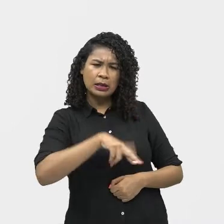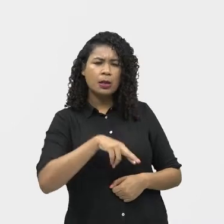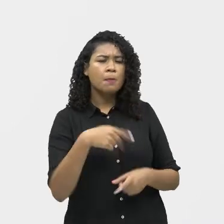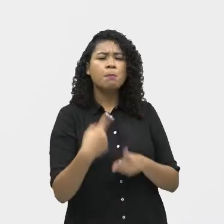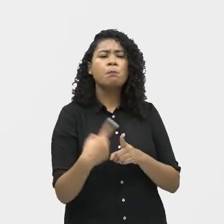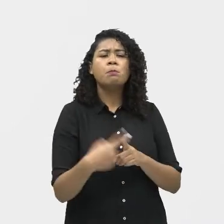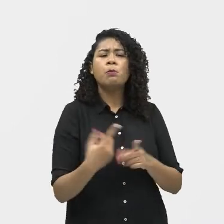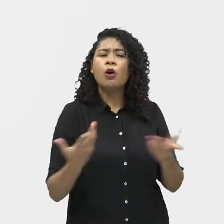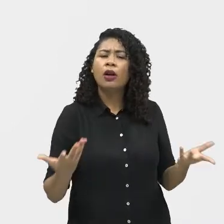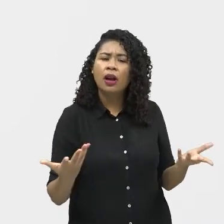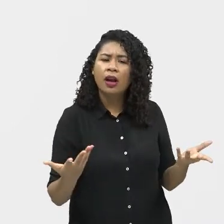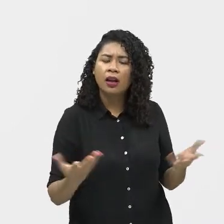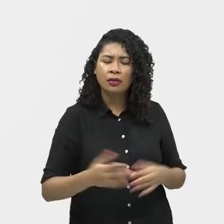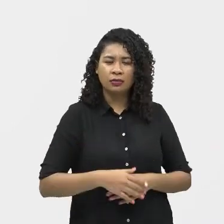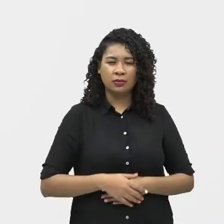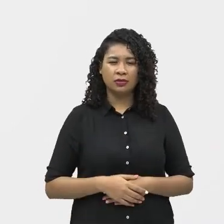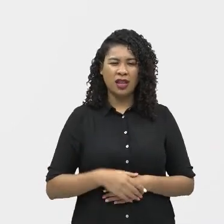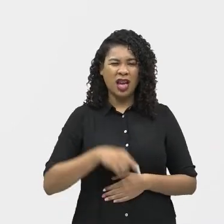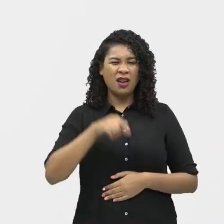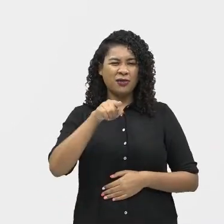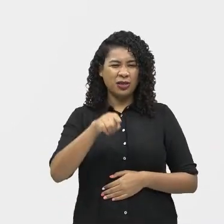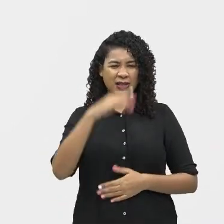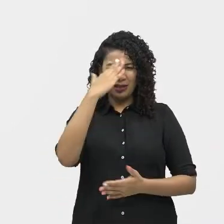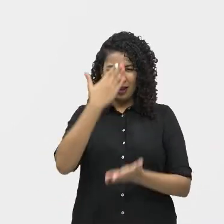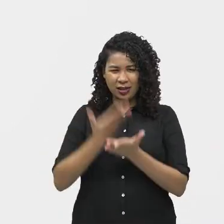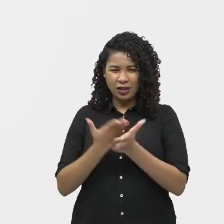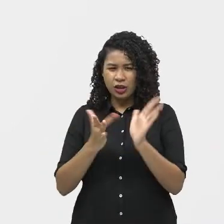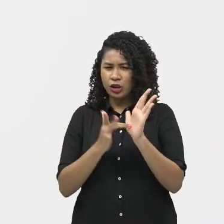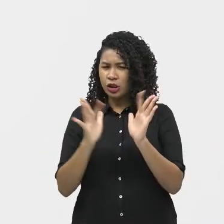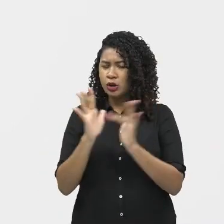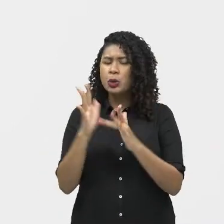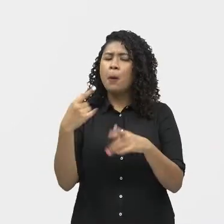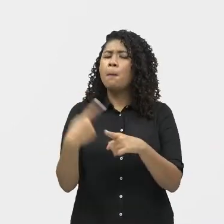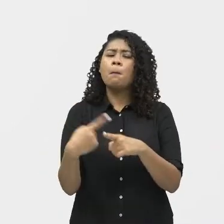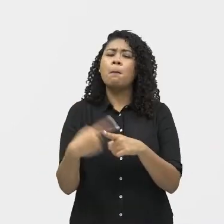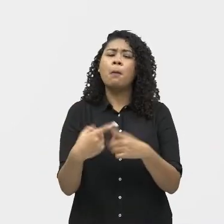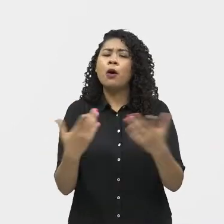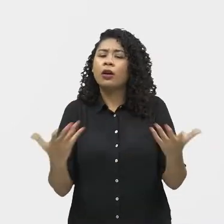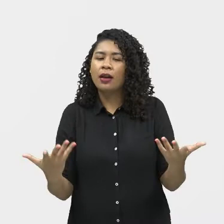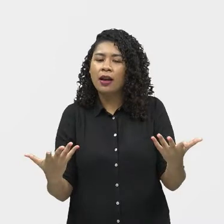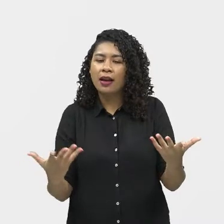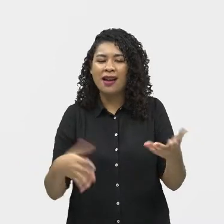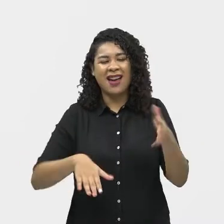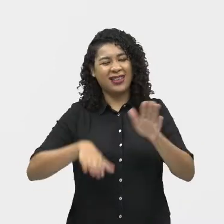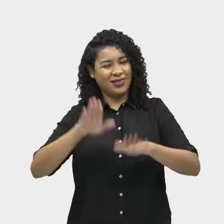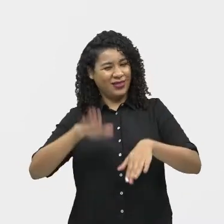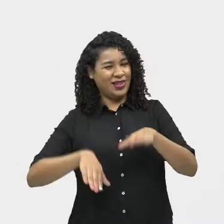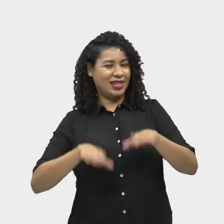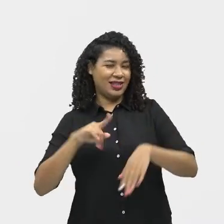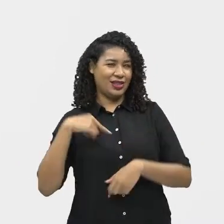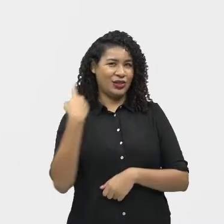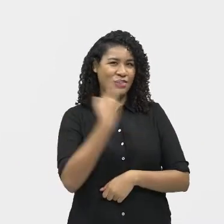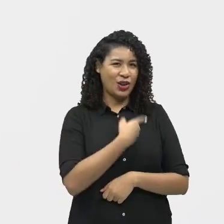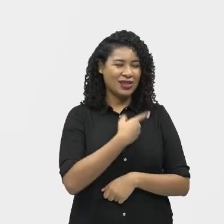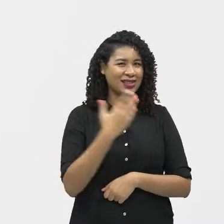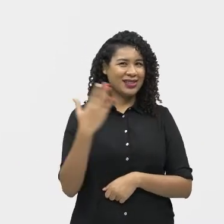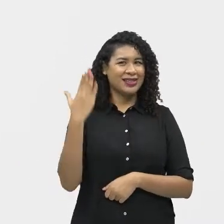sabe por que você é cristão? Muitos de nós, de repente, somos cristãos aí, a gente de fato